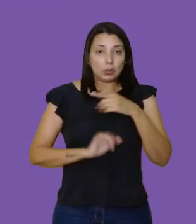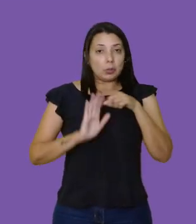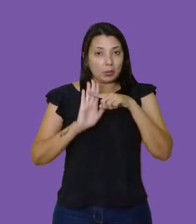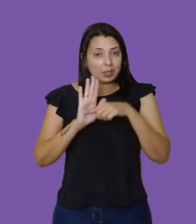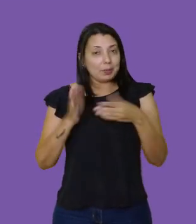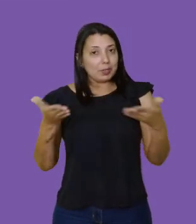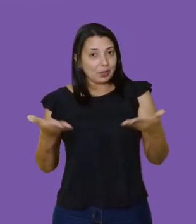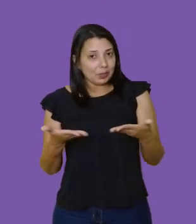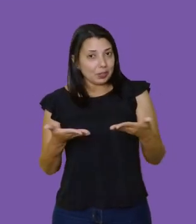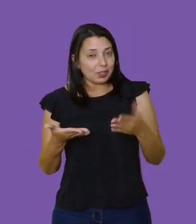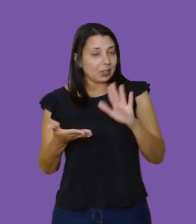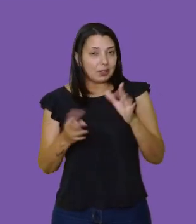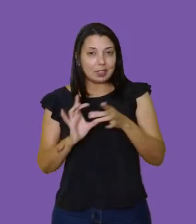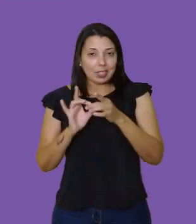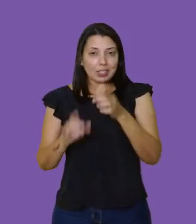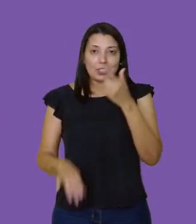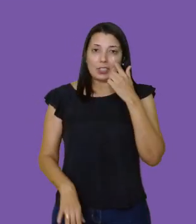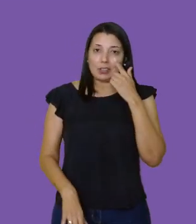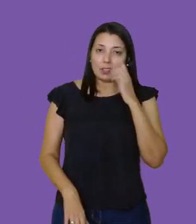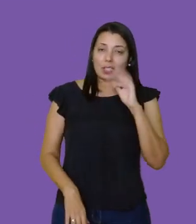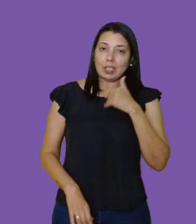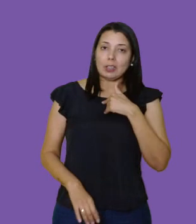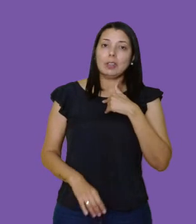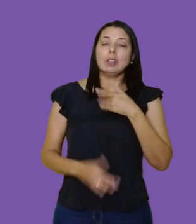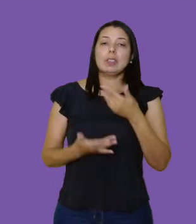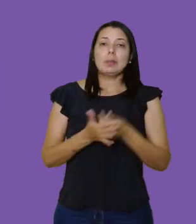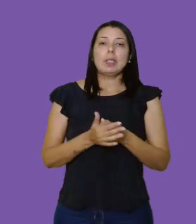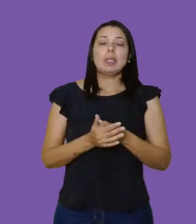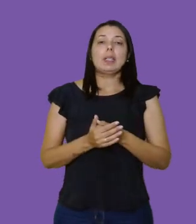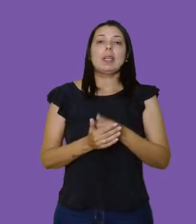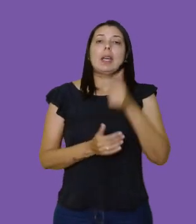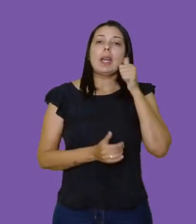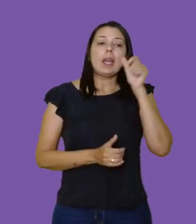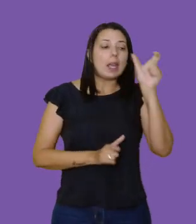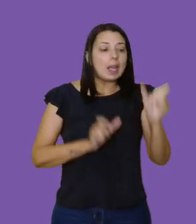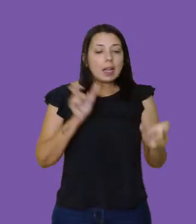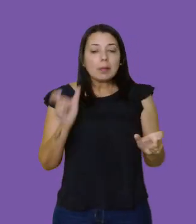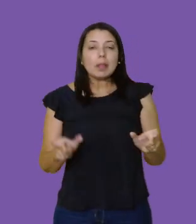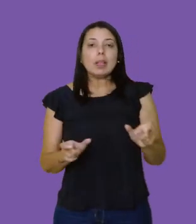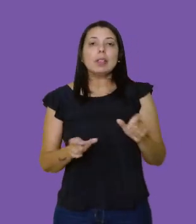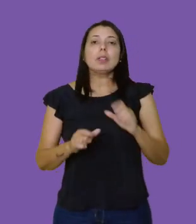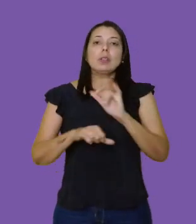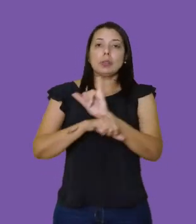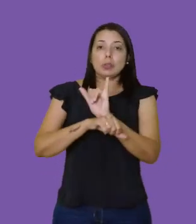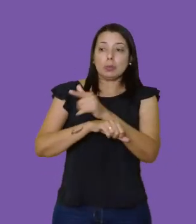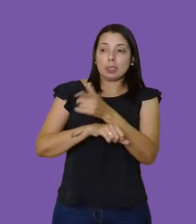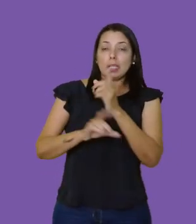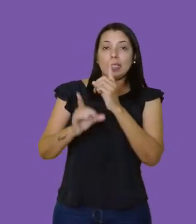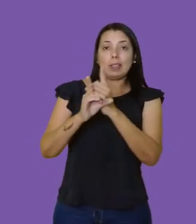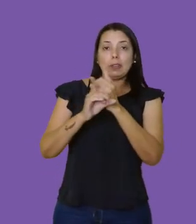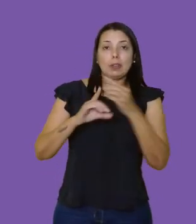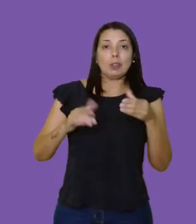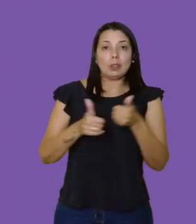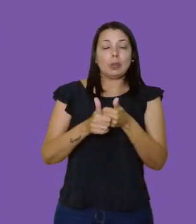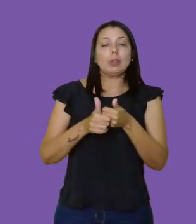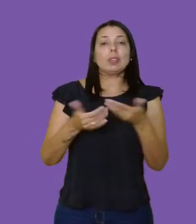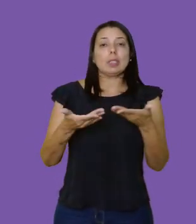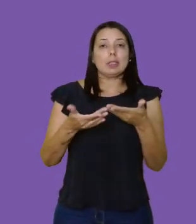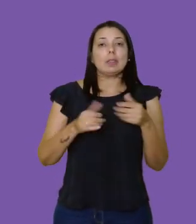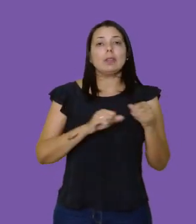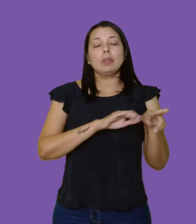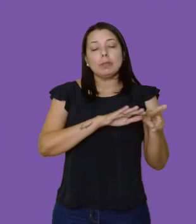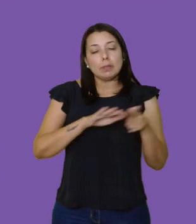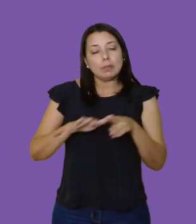de hoje? Então não deixe de conferir a nossa playlist TV Elas por Elas no nosso canal no YouTube. Lá você encontra todos os episódios na